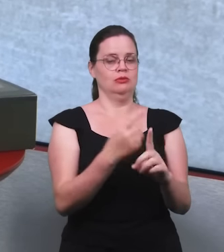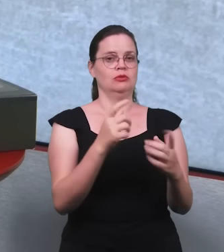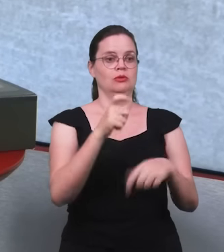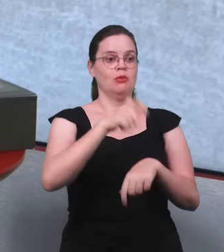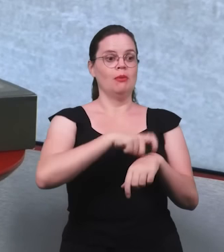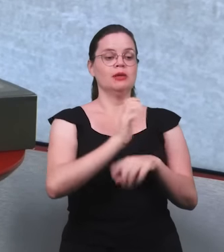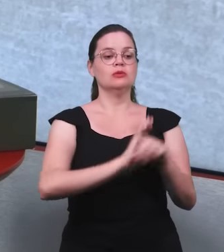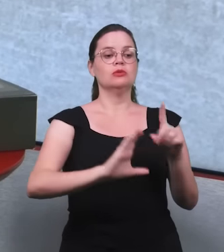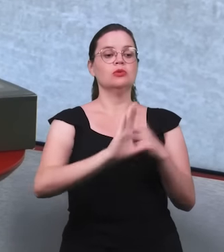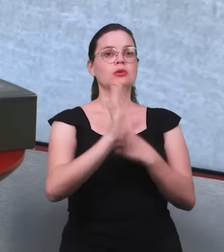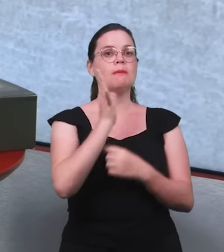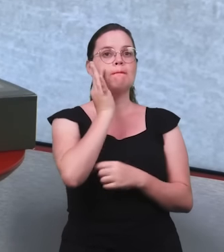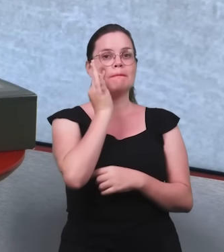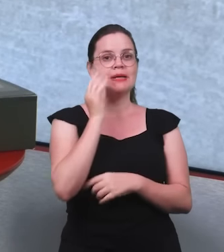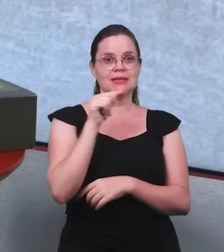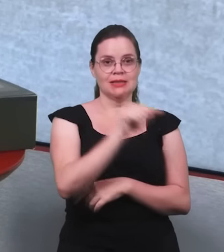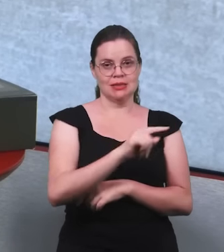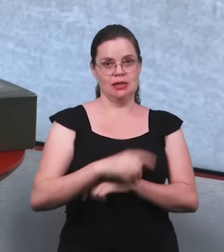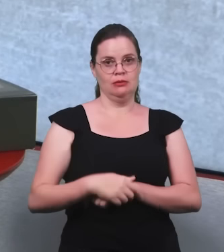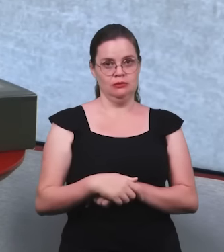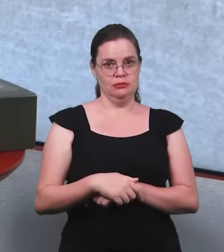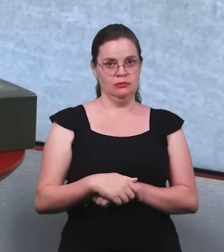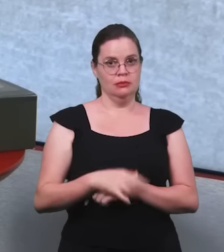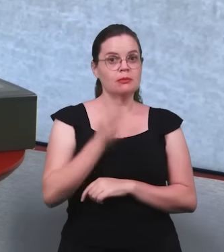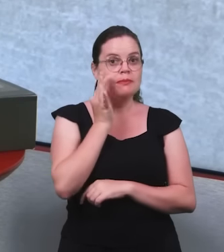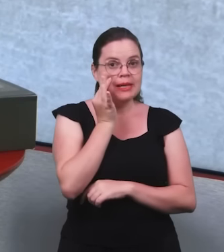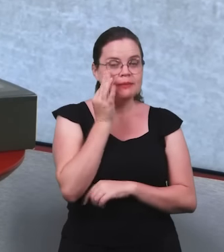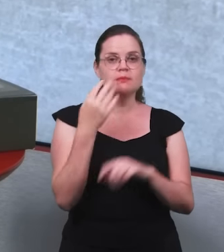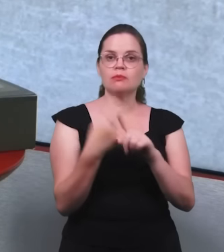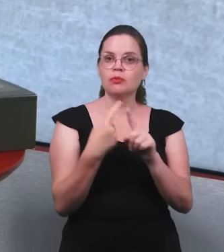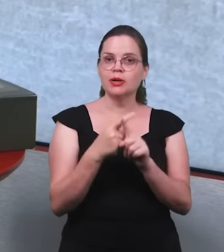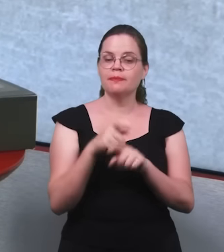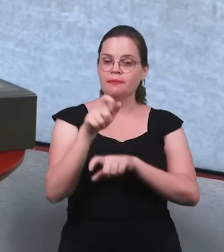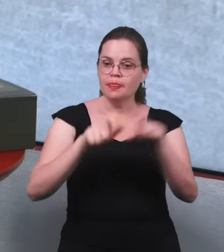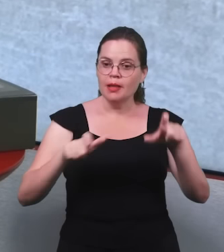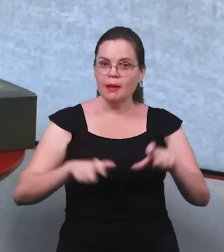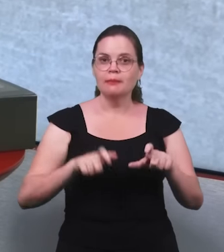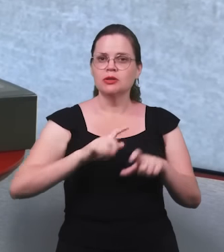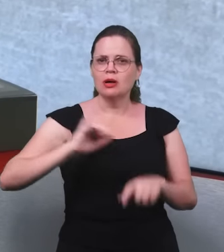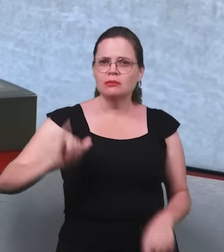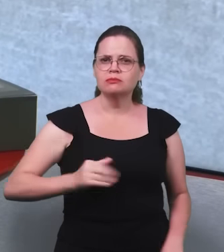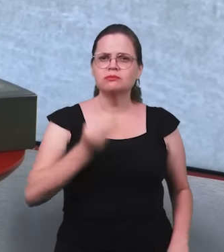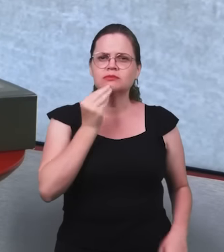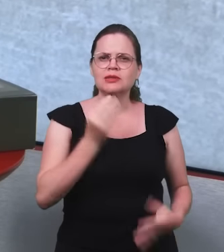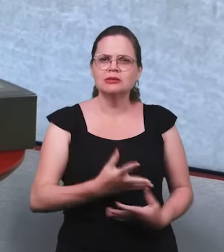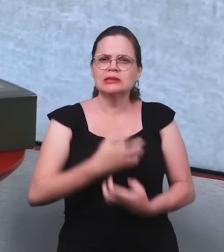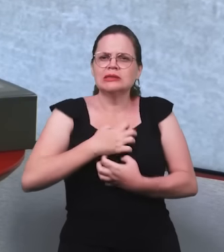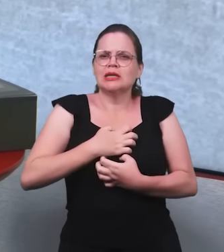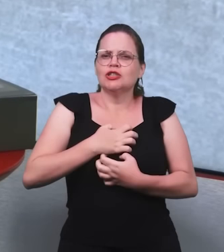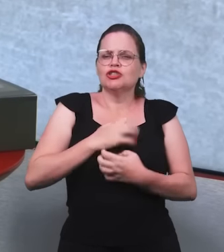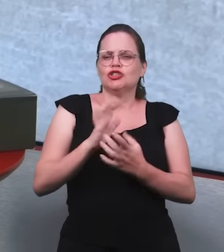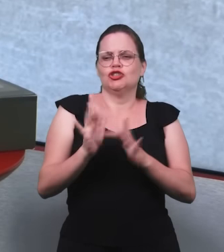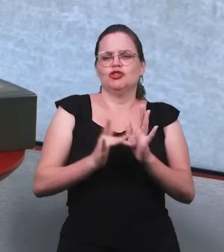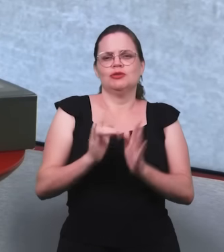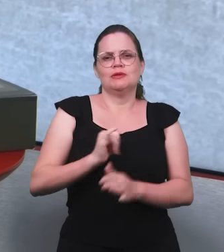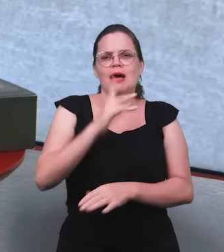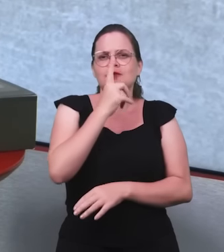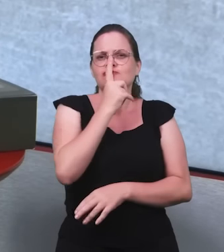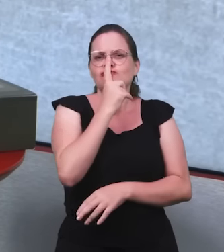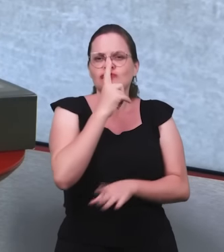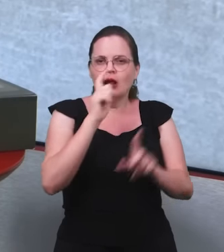no qual ali o participante ele tem a oportunidade de sentir Jesus mais de perto,